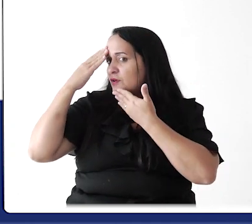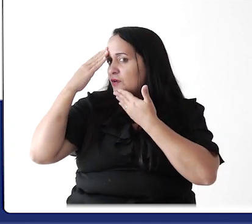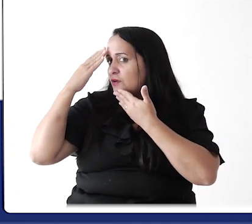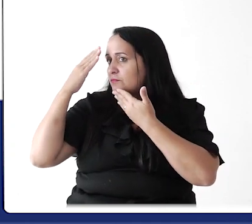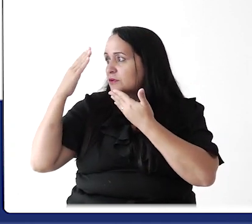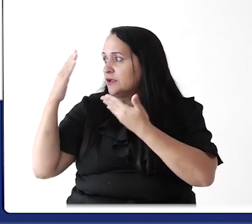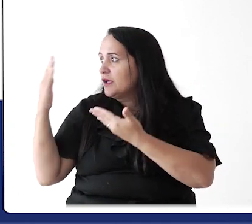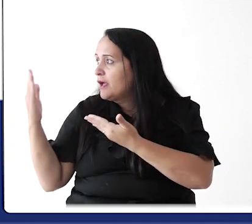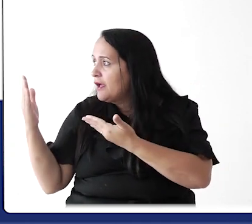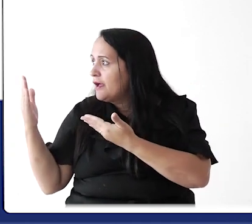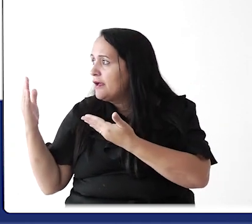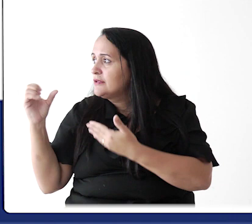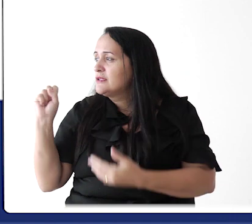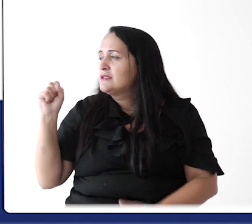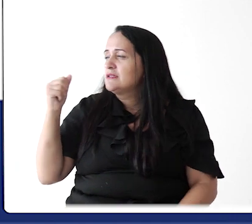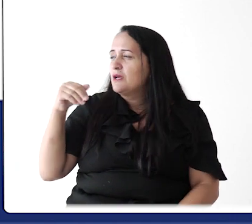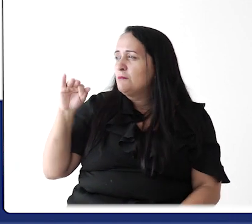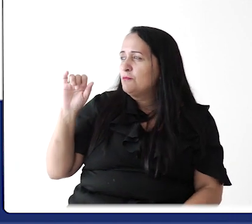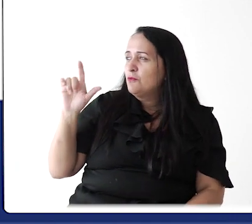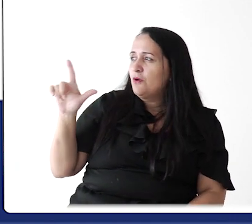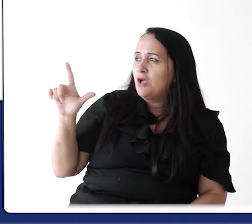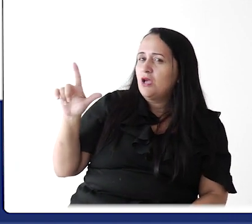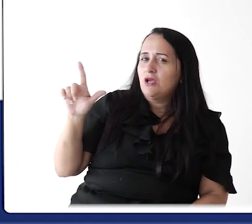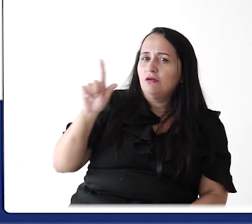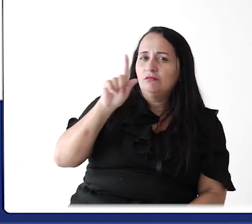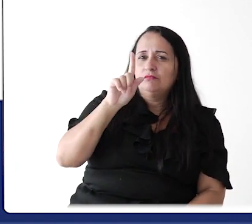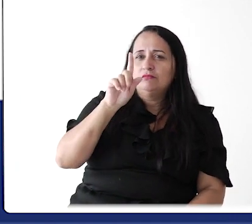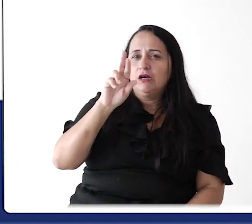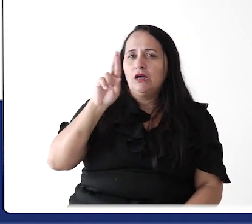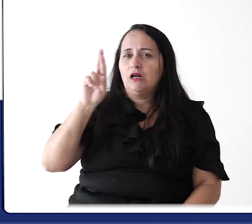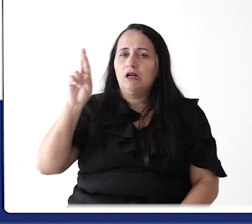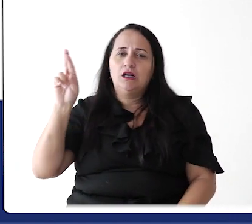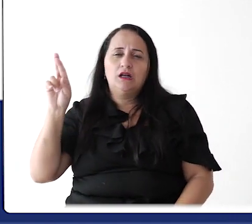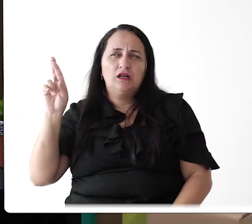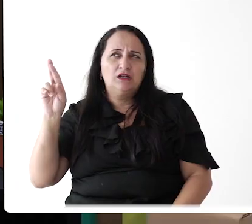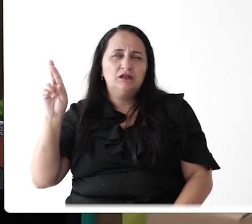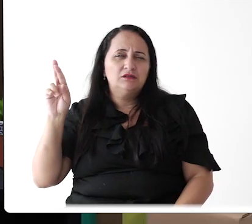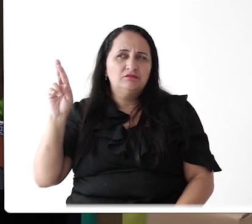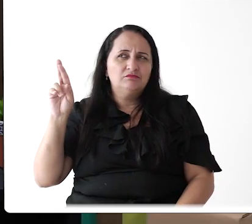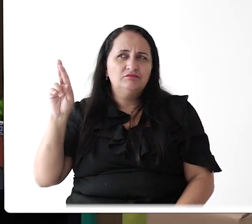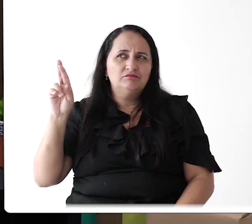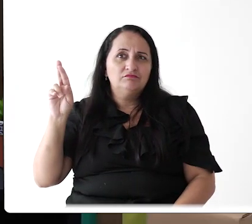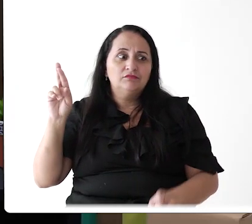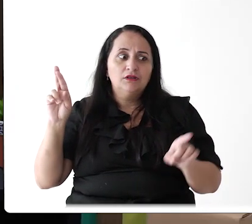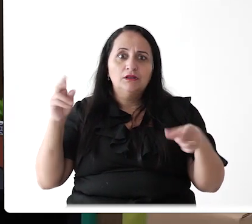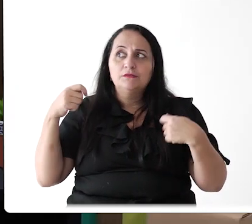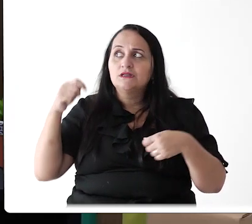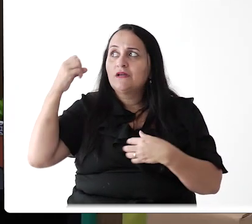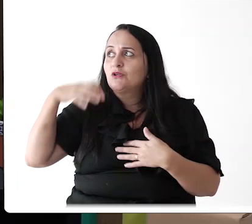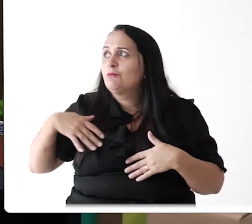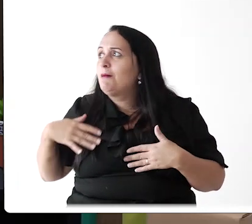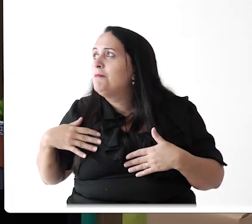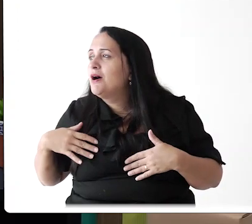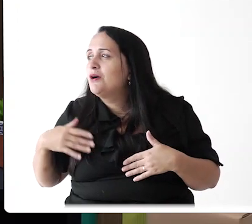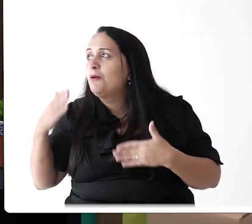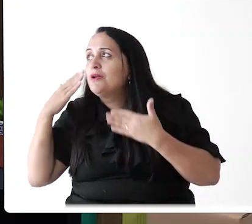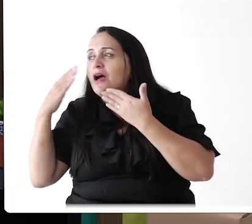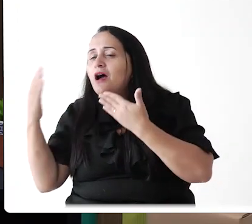Só assim para o Antoninho tomar banho. Grrr. E olha lá,